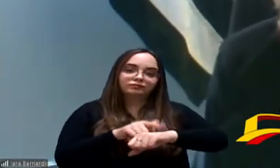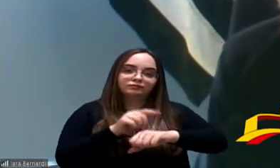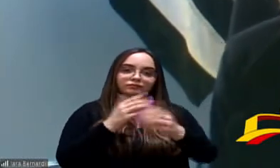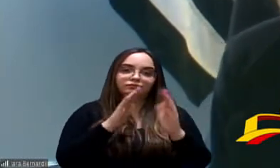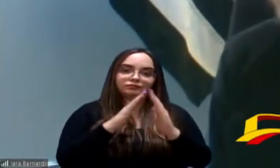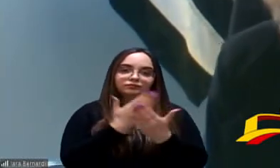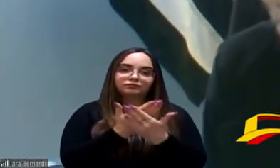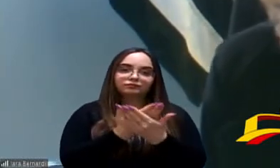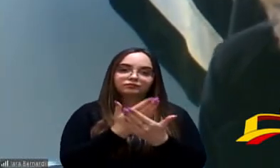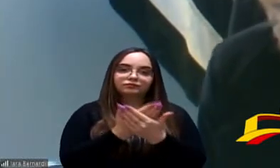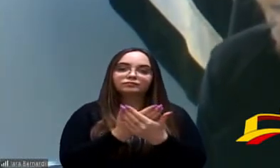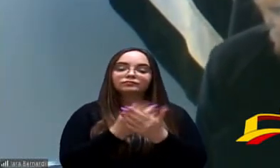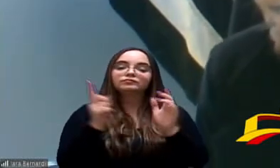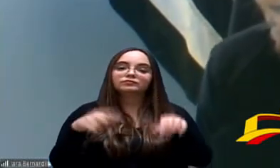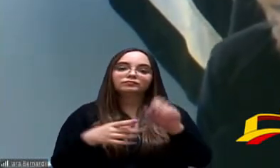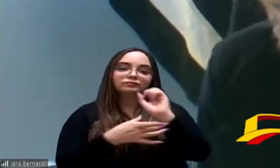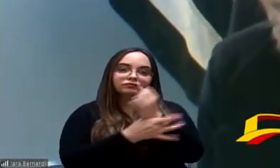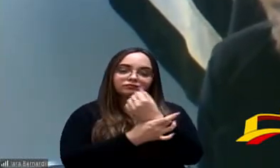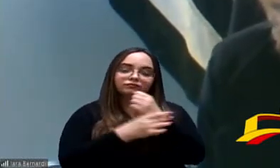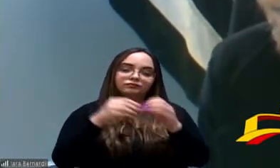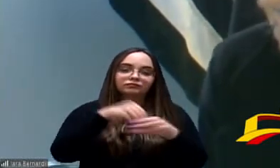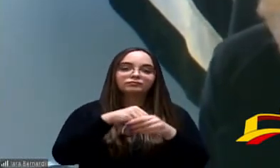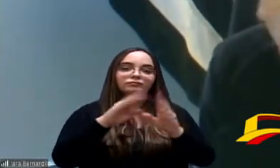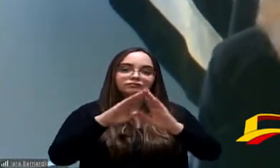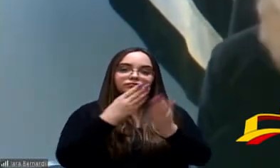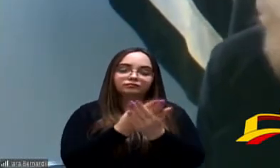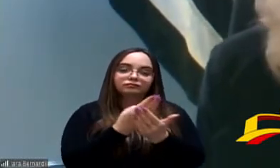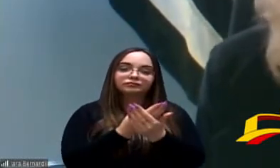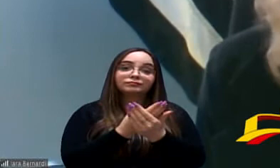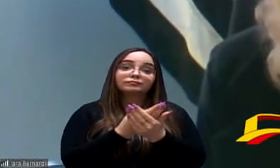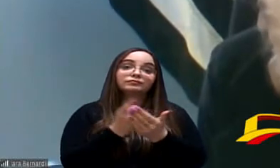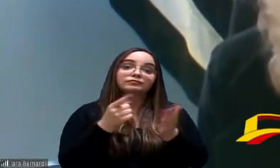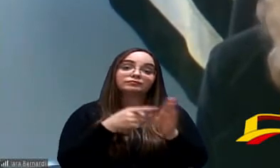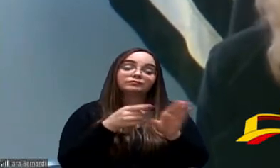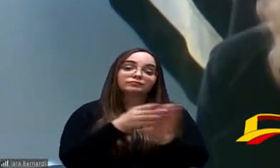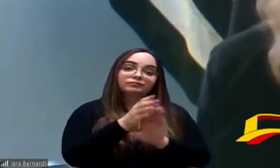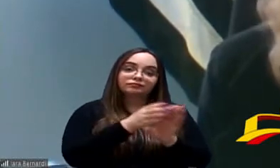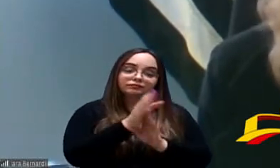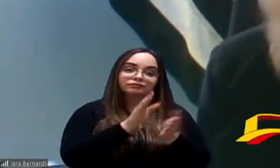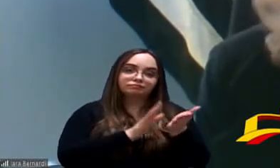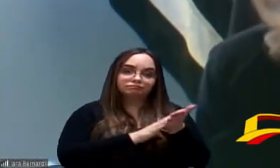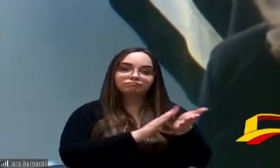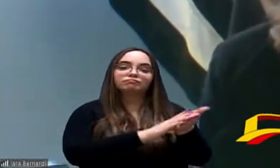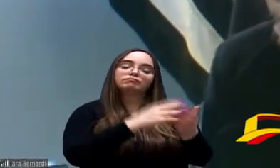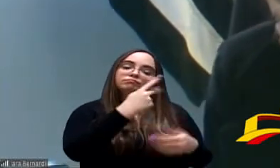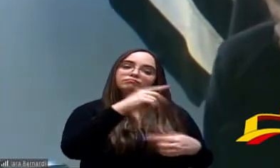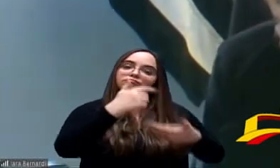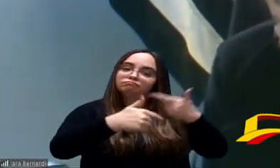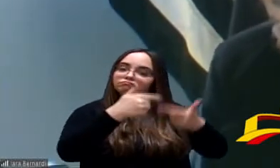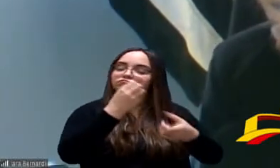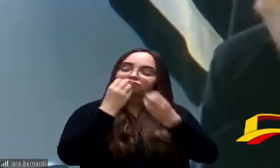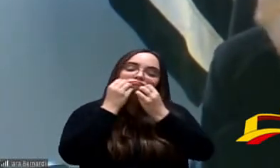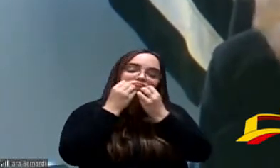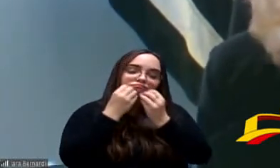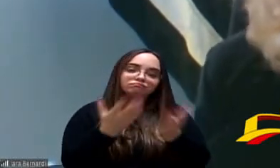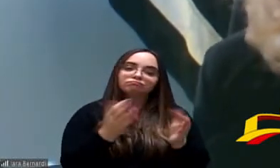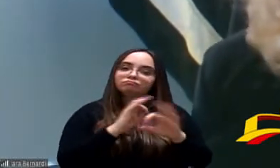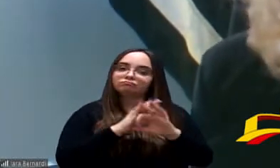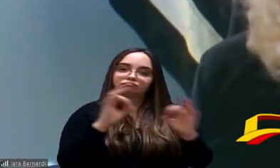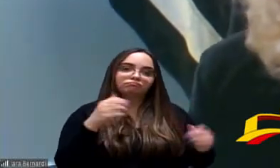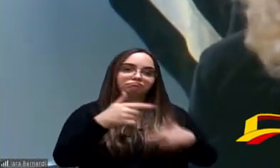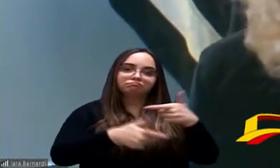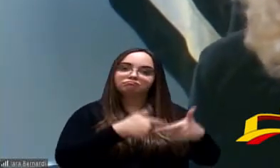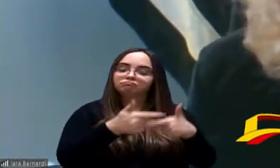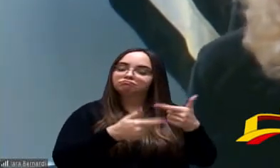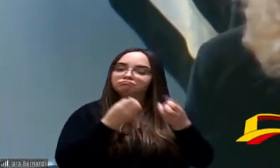sobre a segurança nas escolas. O Conselho Municipal de Educação, parabenizando, evidentemente, o trabalho que fizeram, muito, muito atuante,